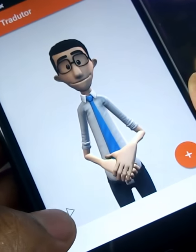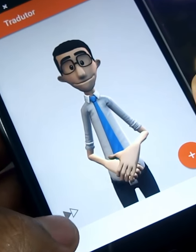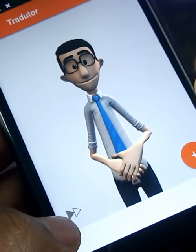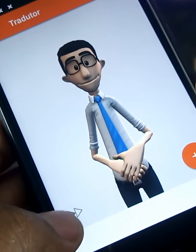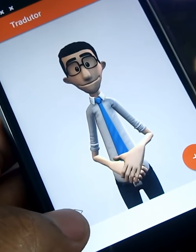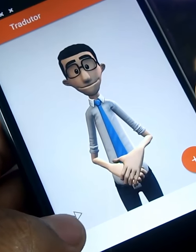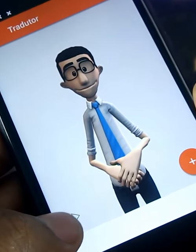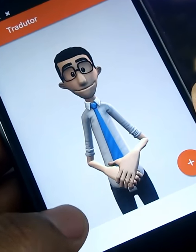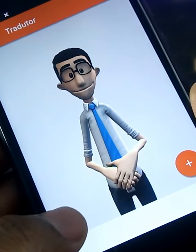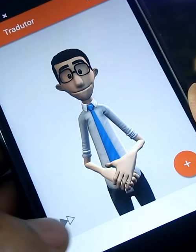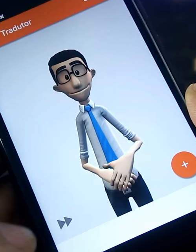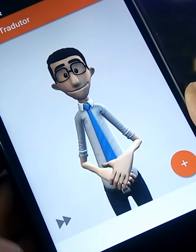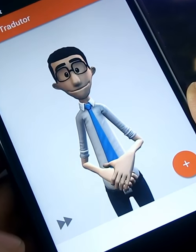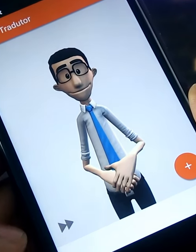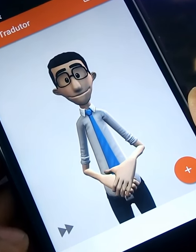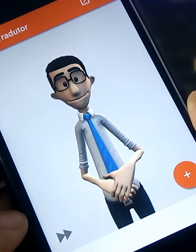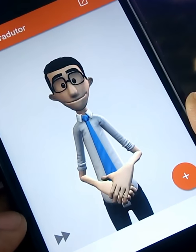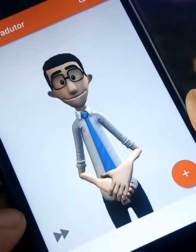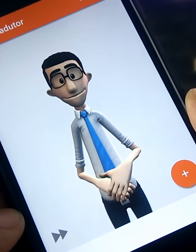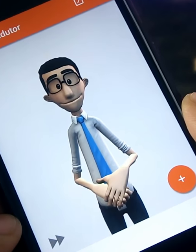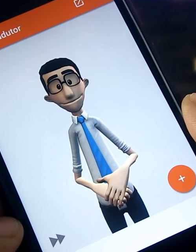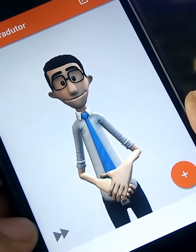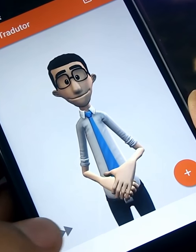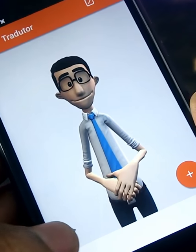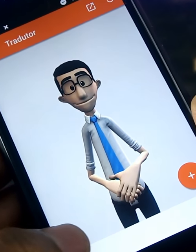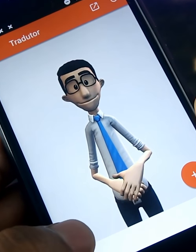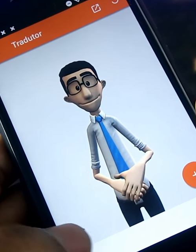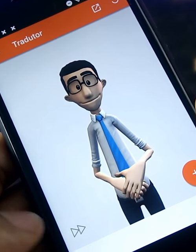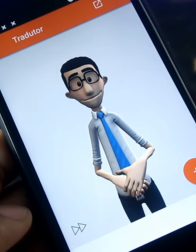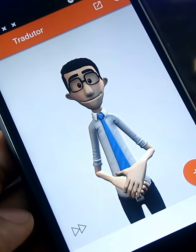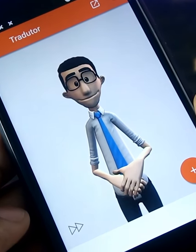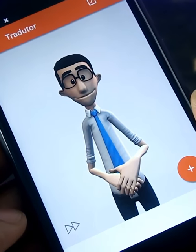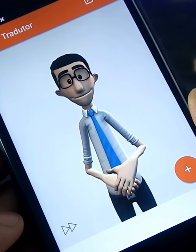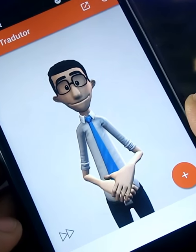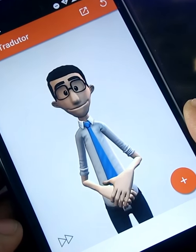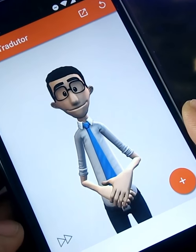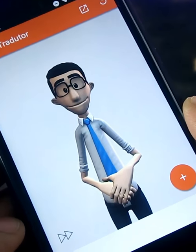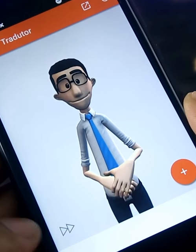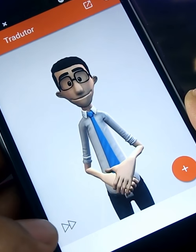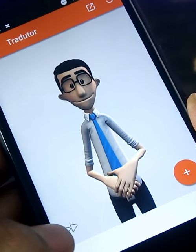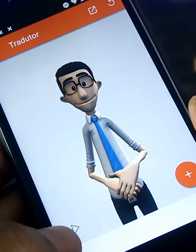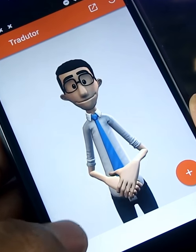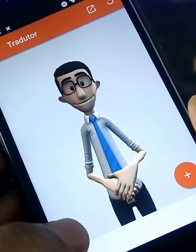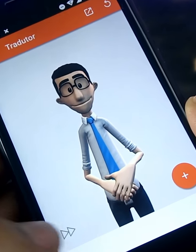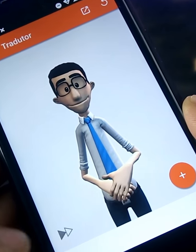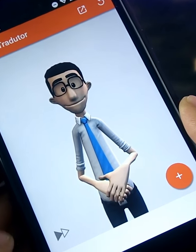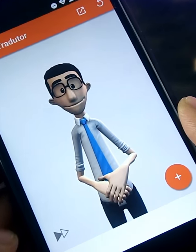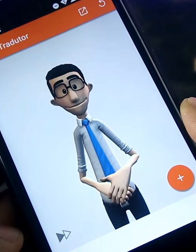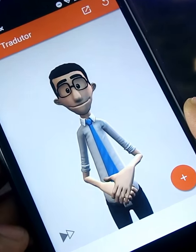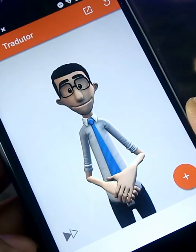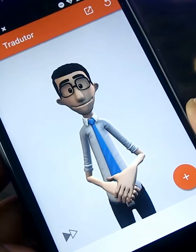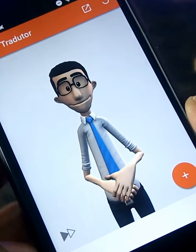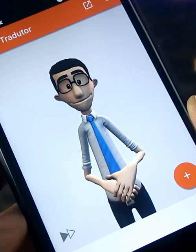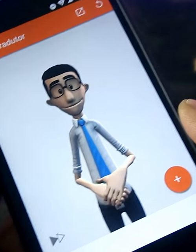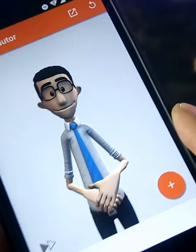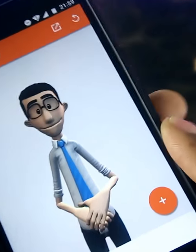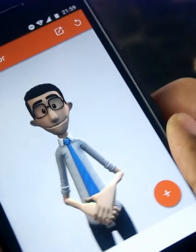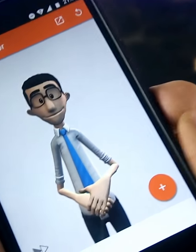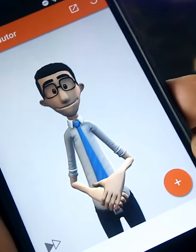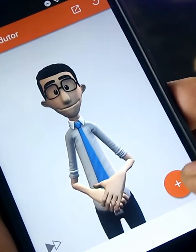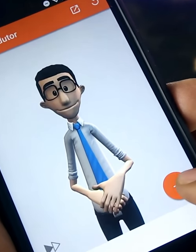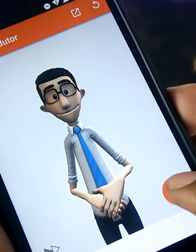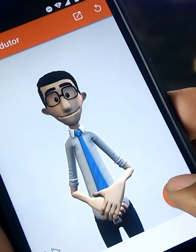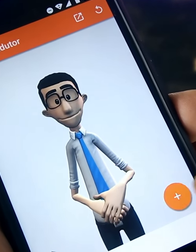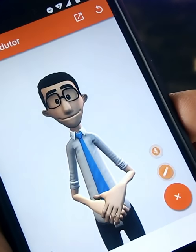controlar a velocidade aqui nessas duas setinhas aqui. Você apertou mais uma, ele vai ficar mais rápido. E se você deixar assim tudo, ele fica bem lento, tá? Então, deixa aqui na média.